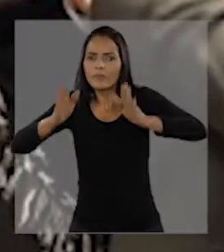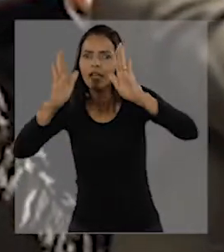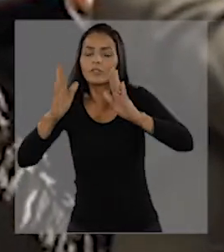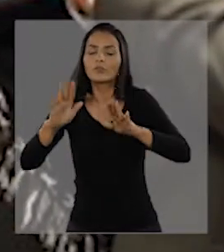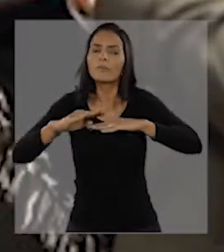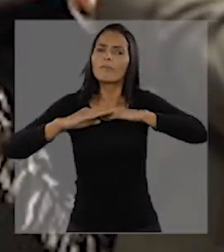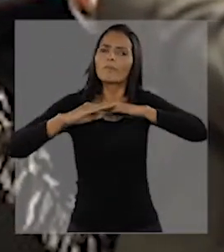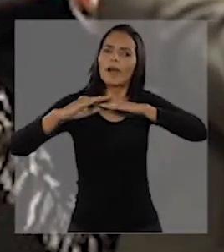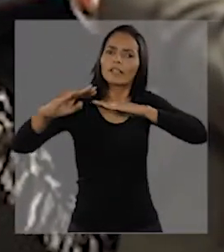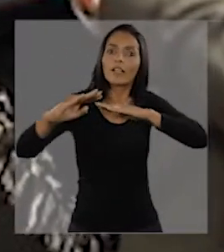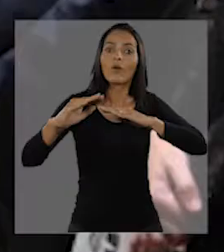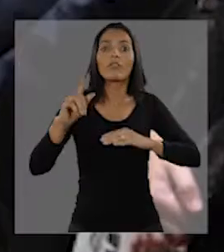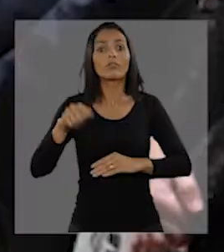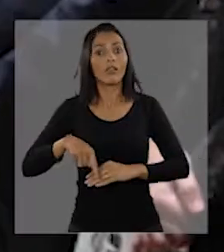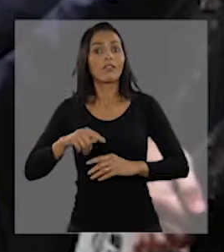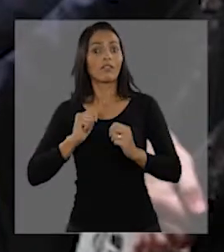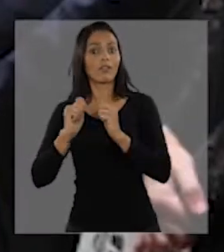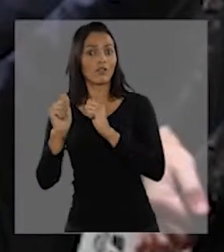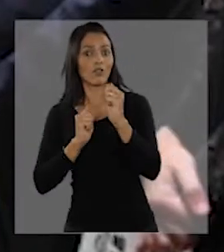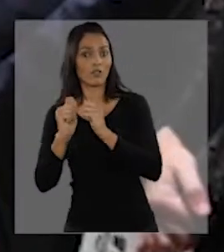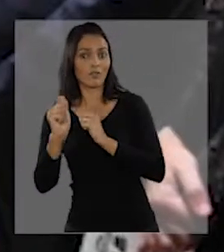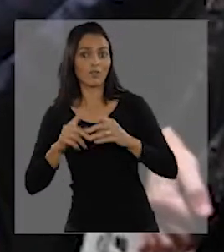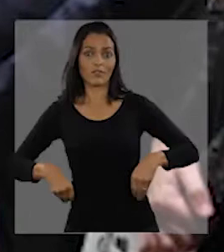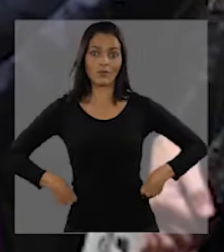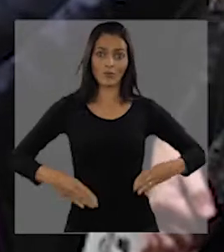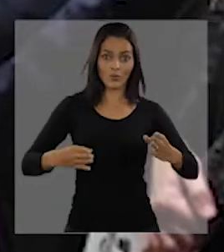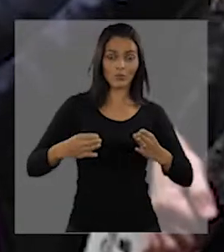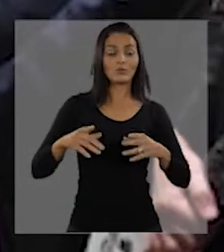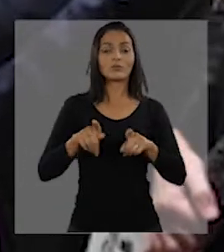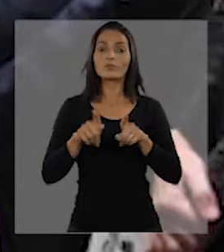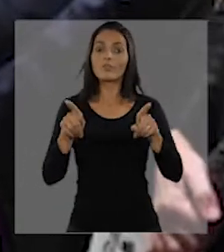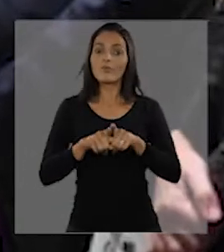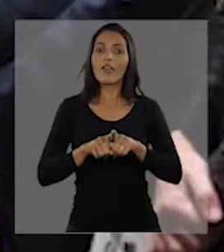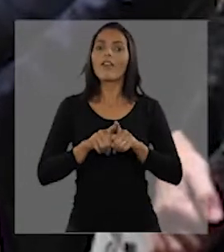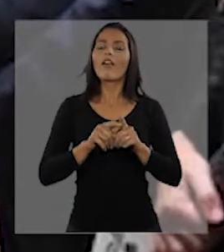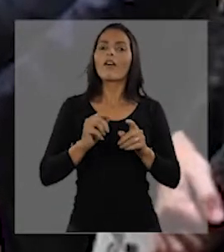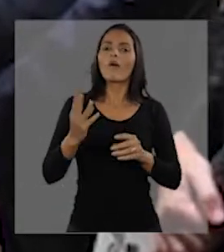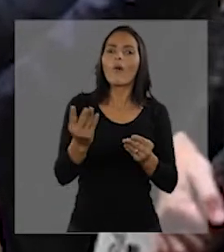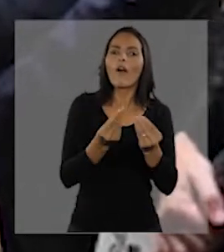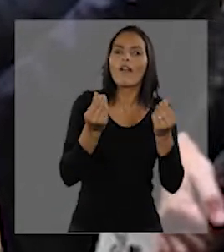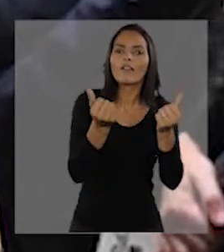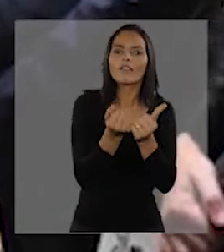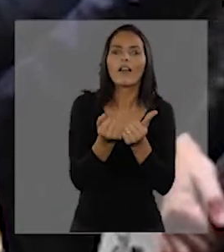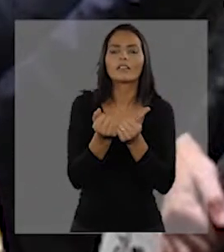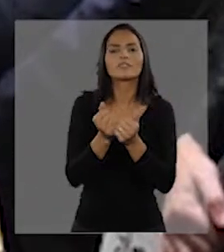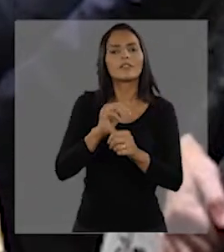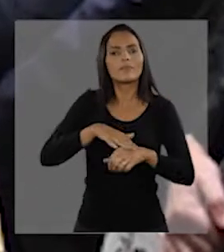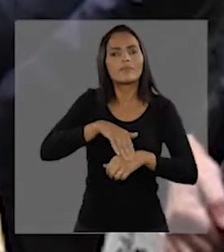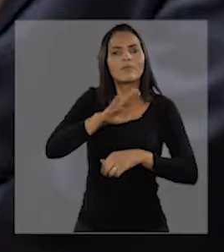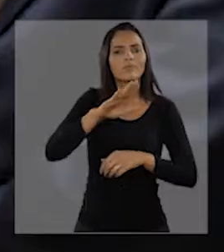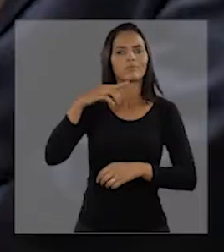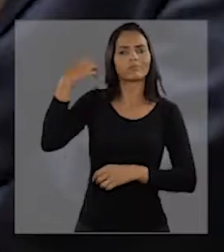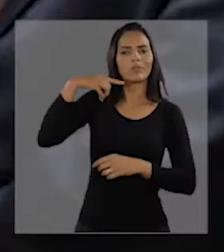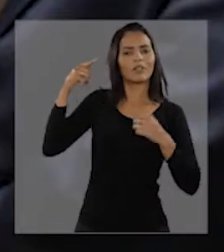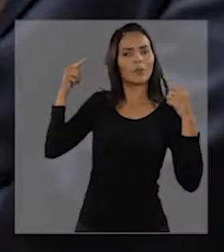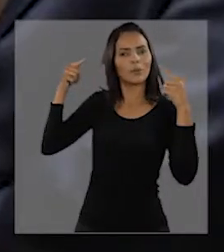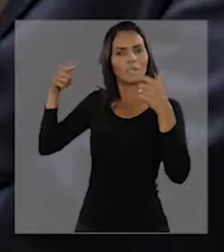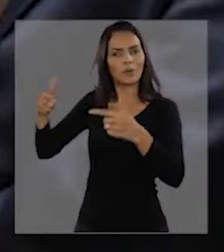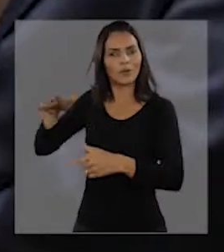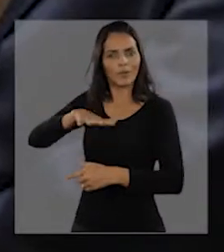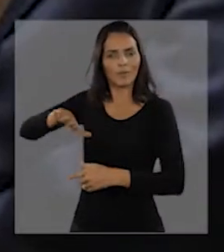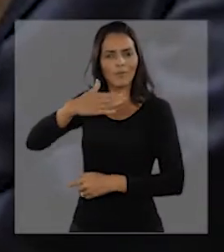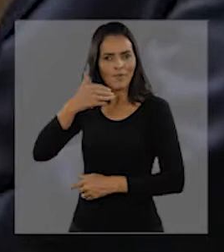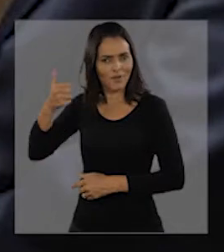mais qualidade e menos custos à construção, acomodando da melhor forma a advocacia da região. Cláudio